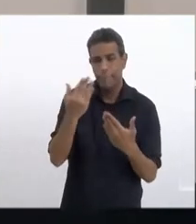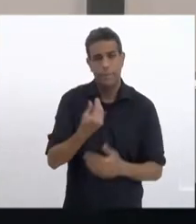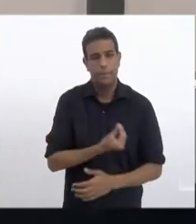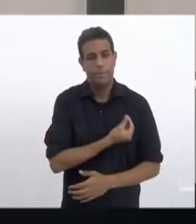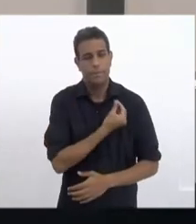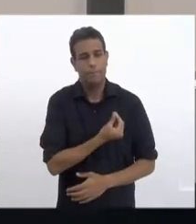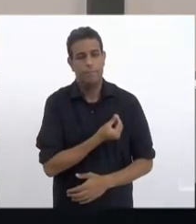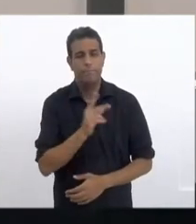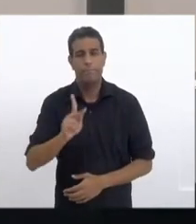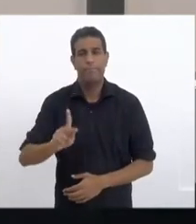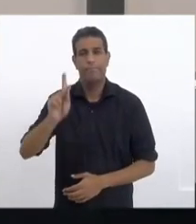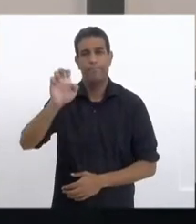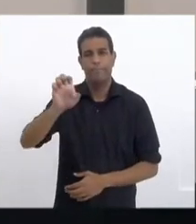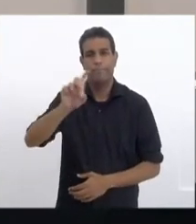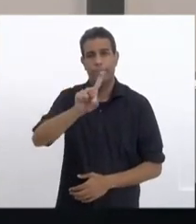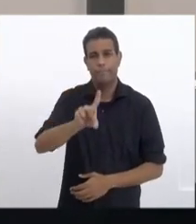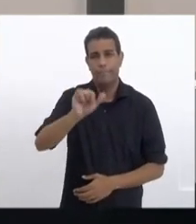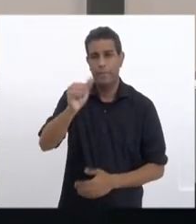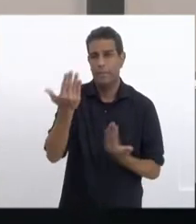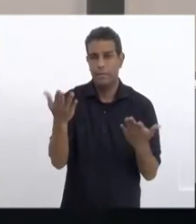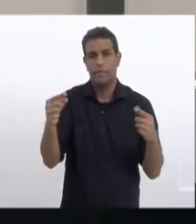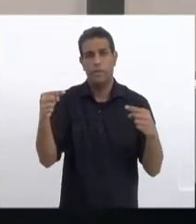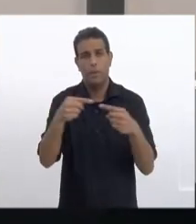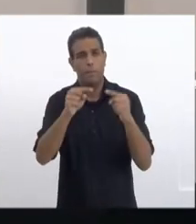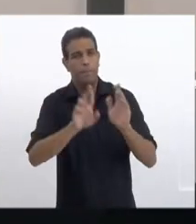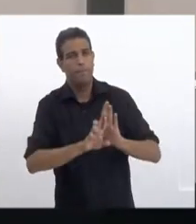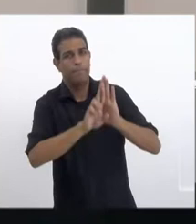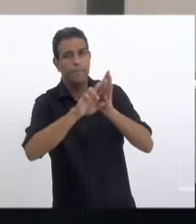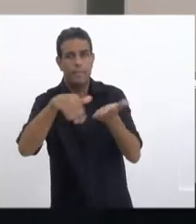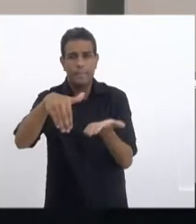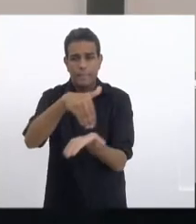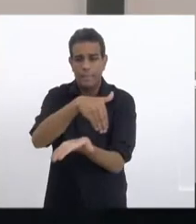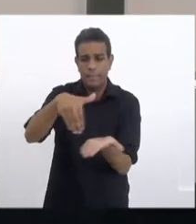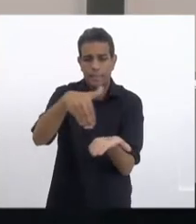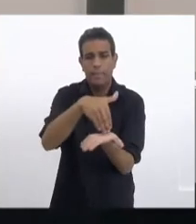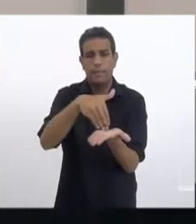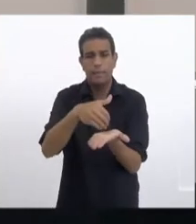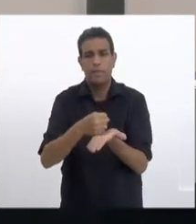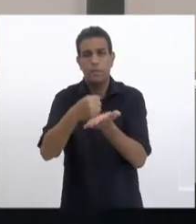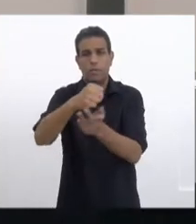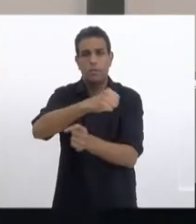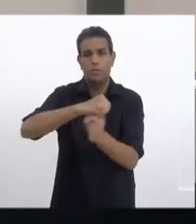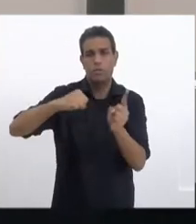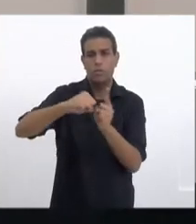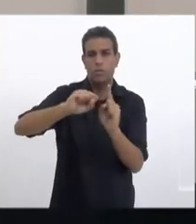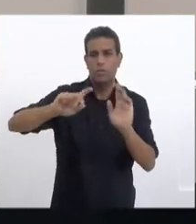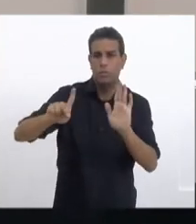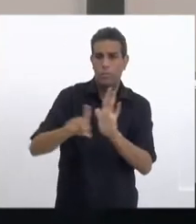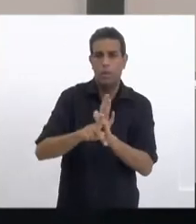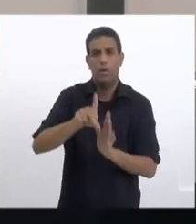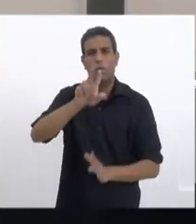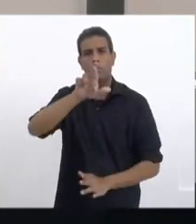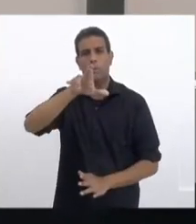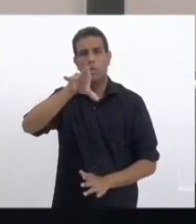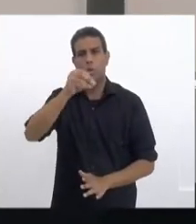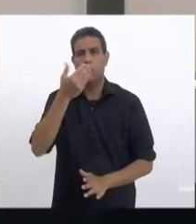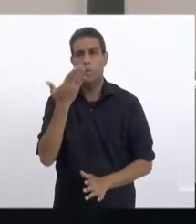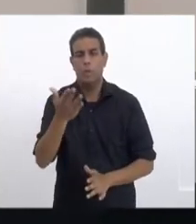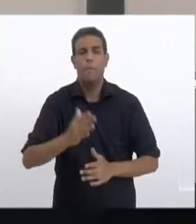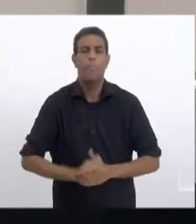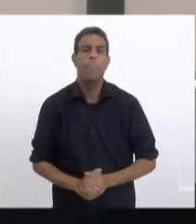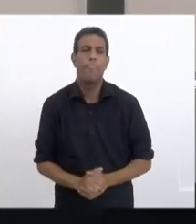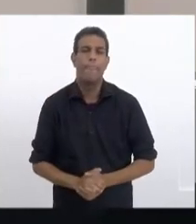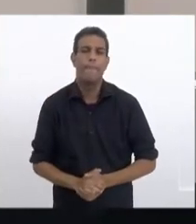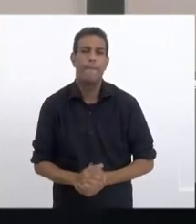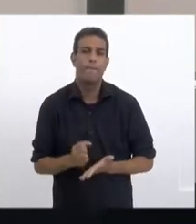senhora Késia Betânia, ela que é representante da Secretaria de Assistência Social do município do Rio de Janeiro.